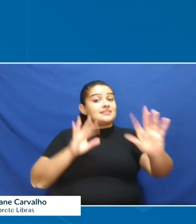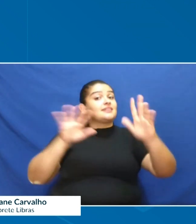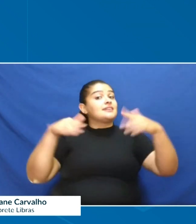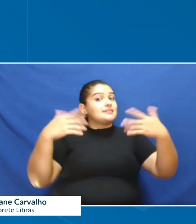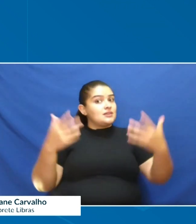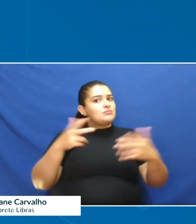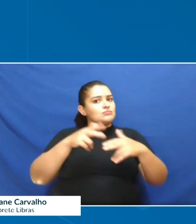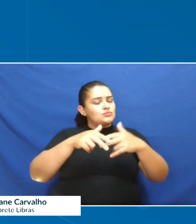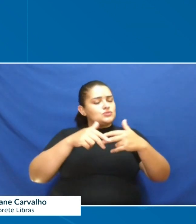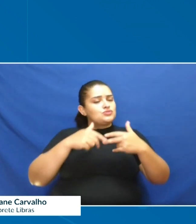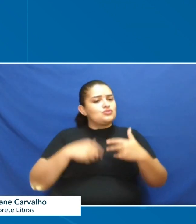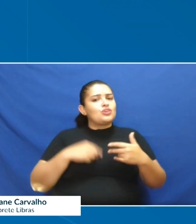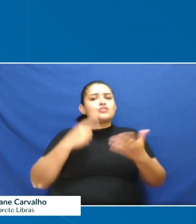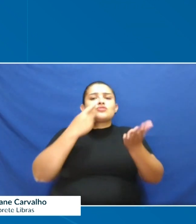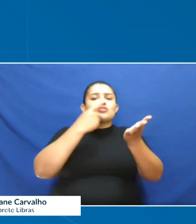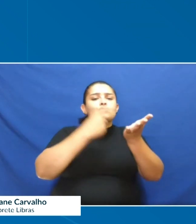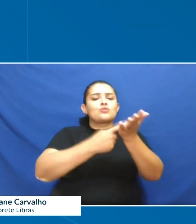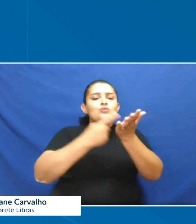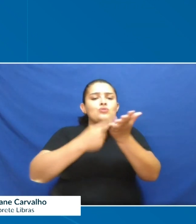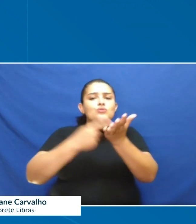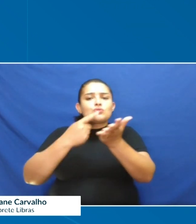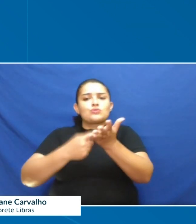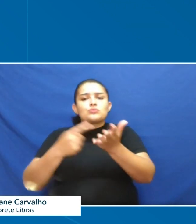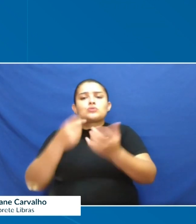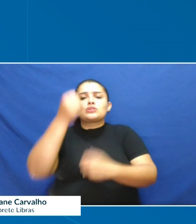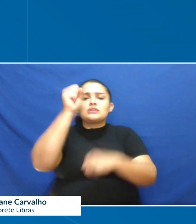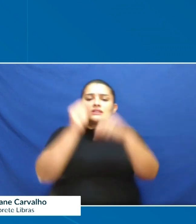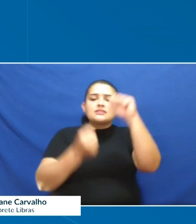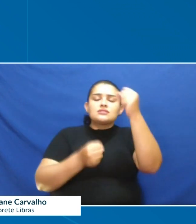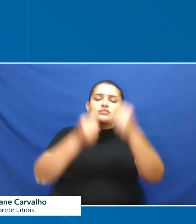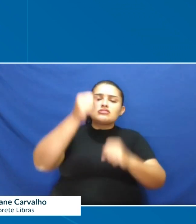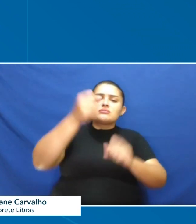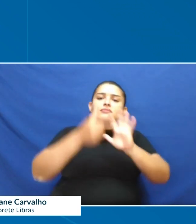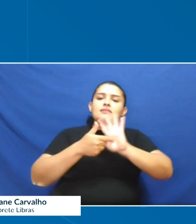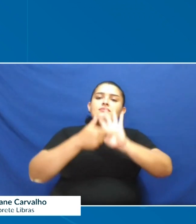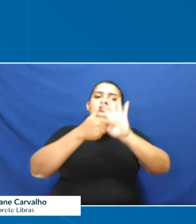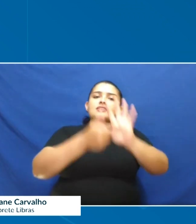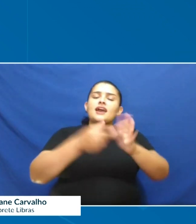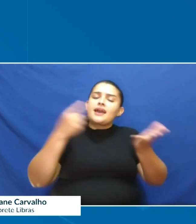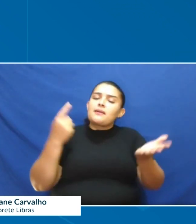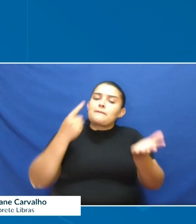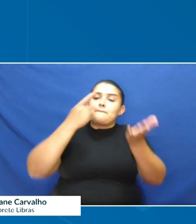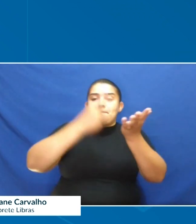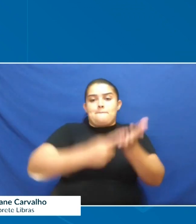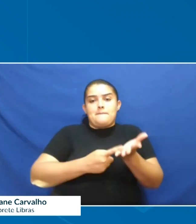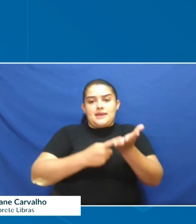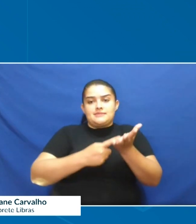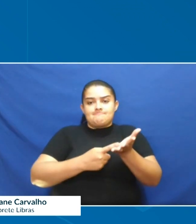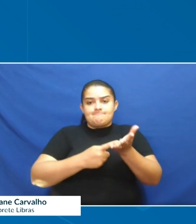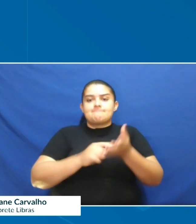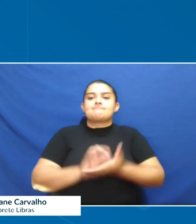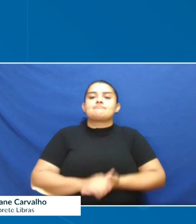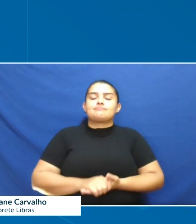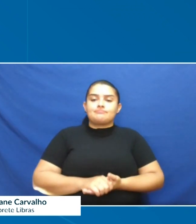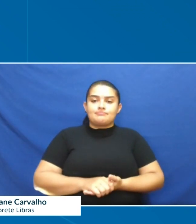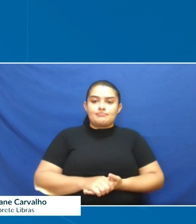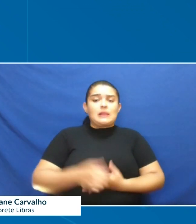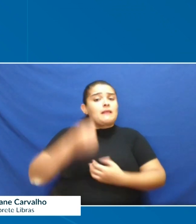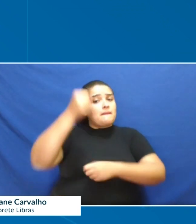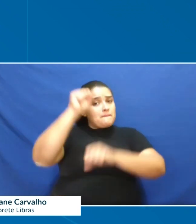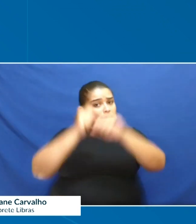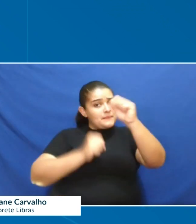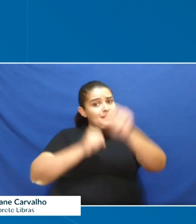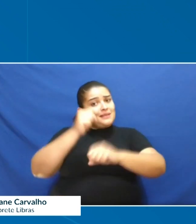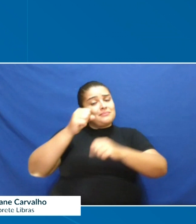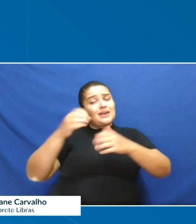está fazendo muito acordo com a indústria para fazer essa parceria com a indústria, para trazer a